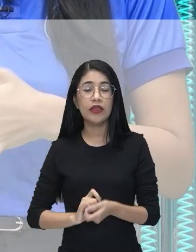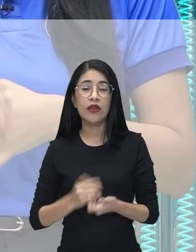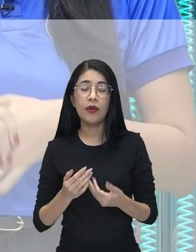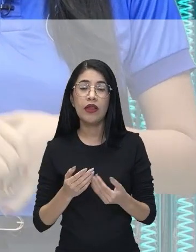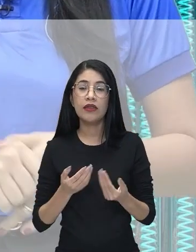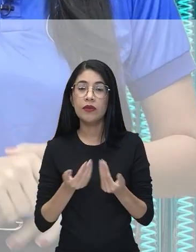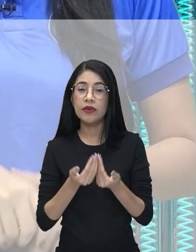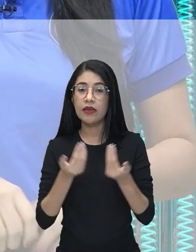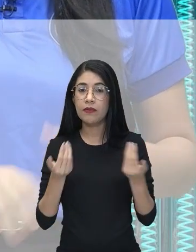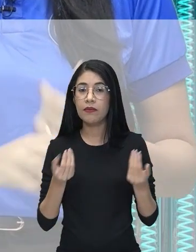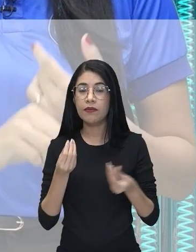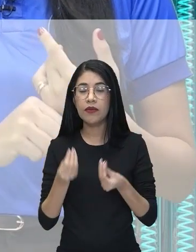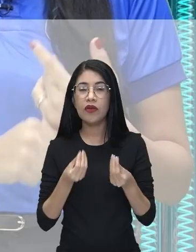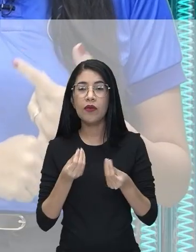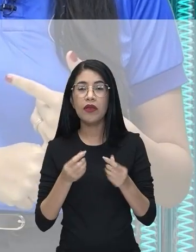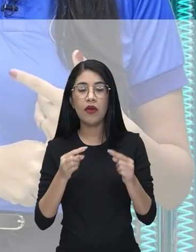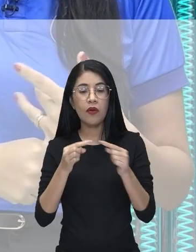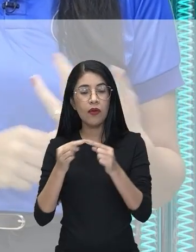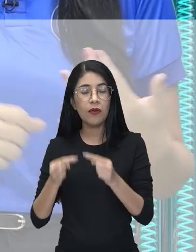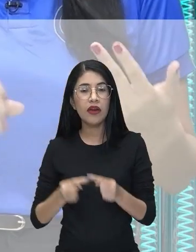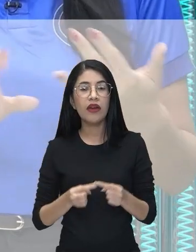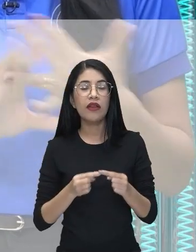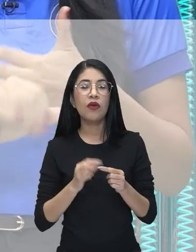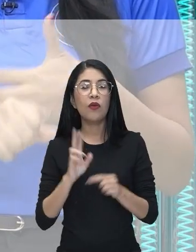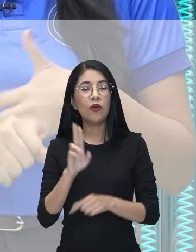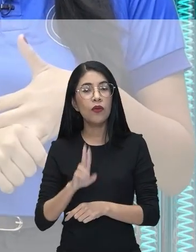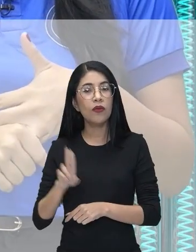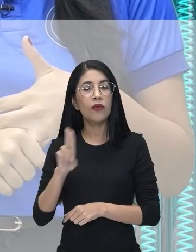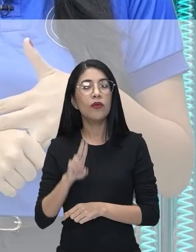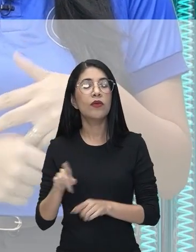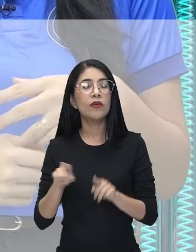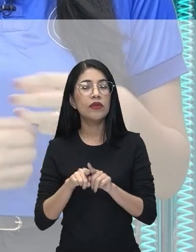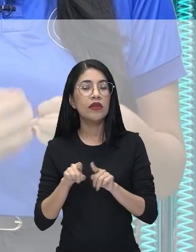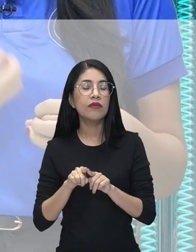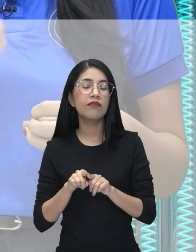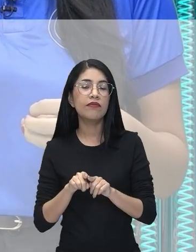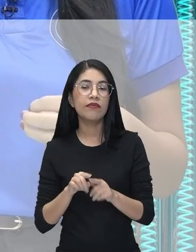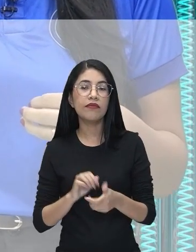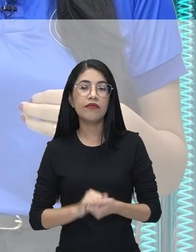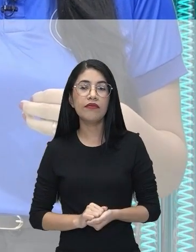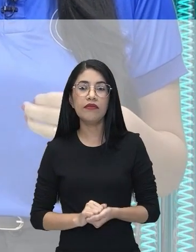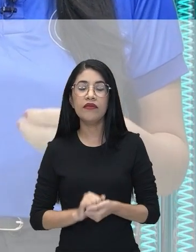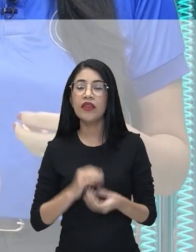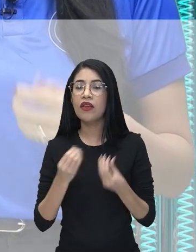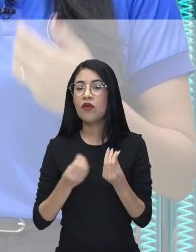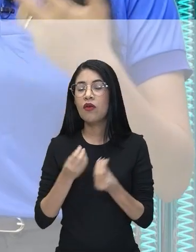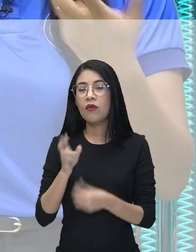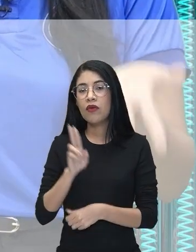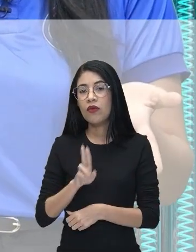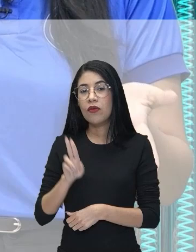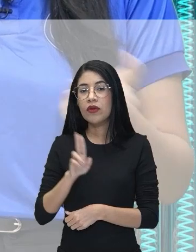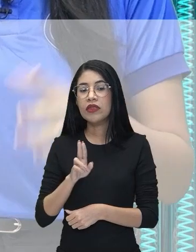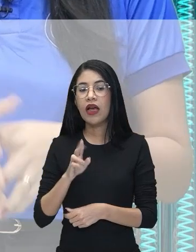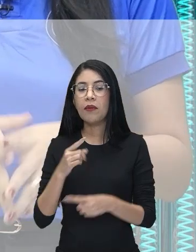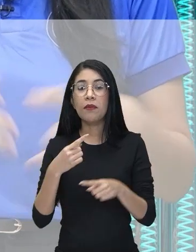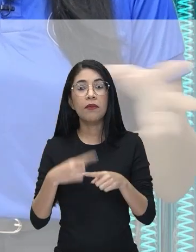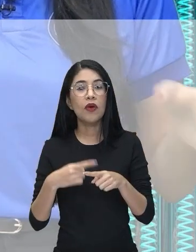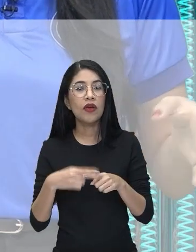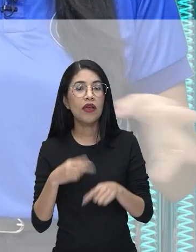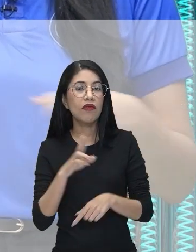as palavras de acordo com a sua função, de acordo com o seu uso, né? Como que eu vou usar, para que eu vou